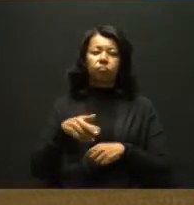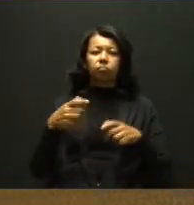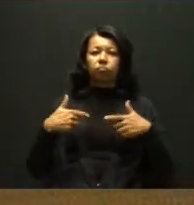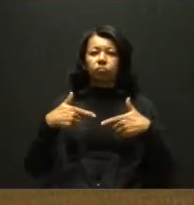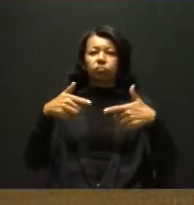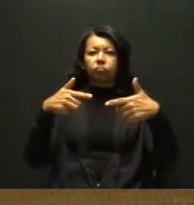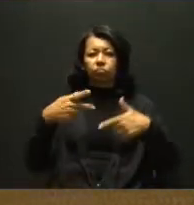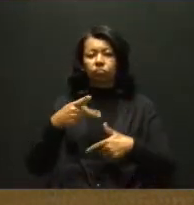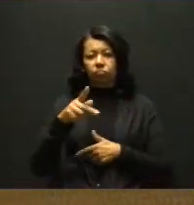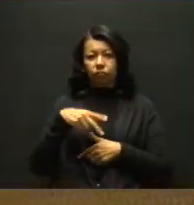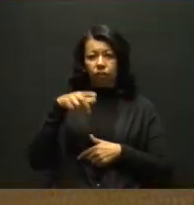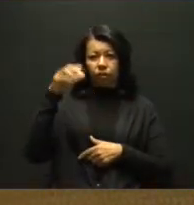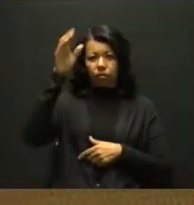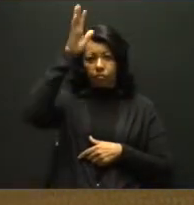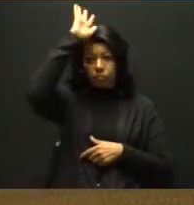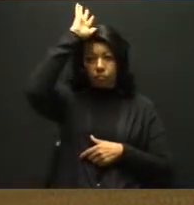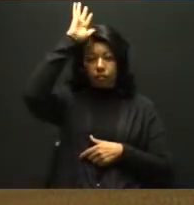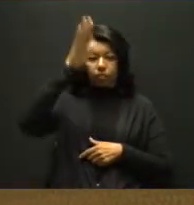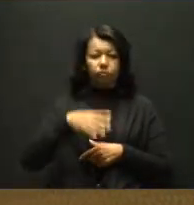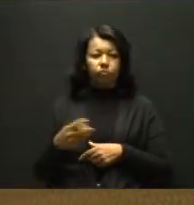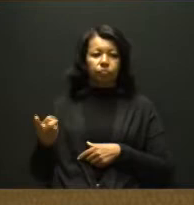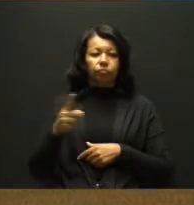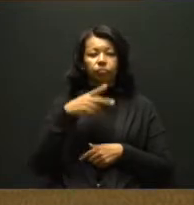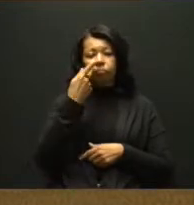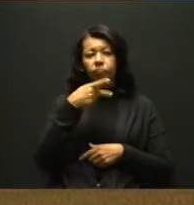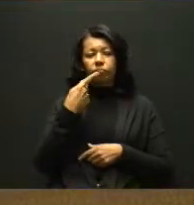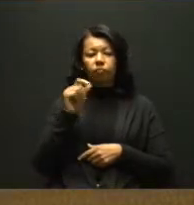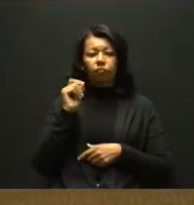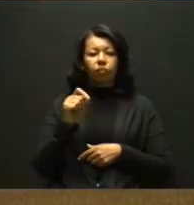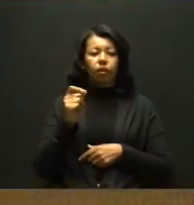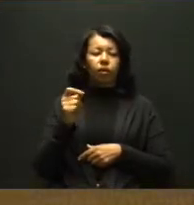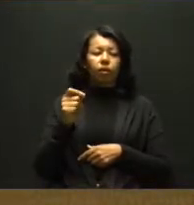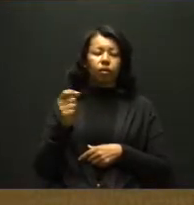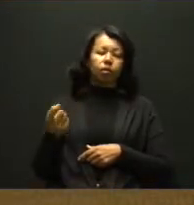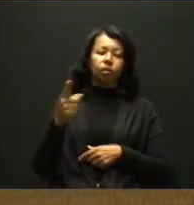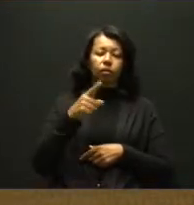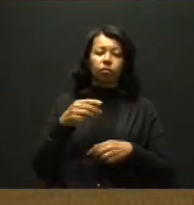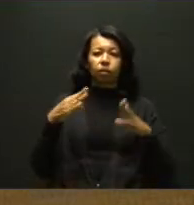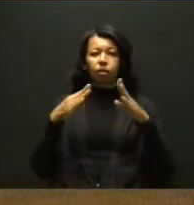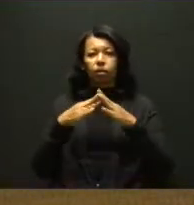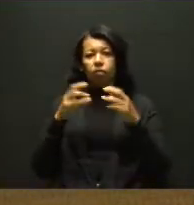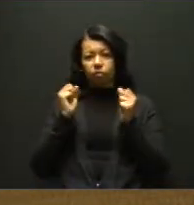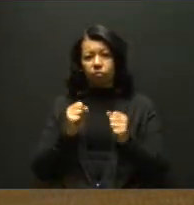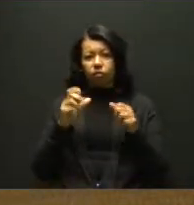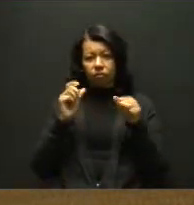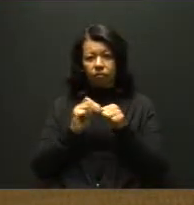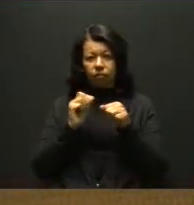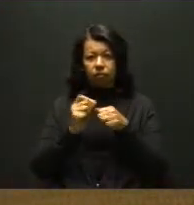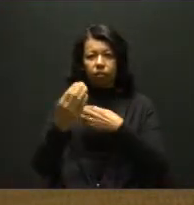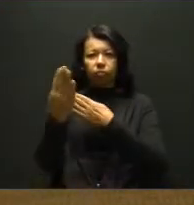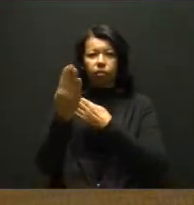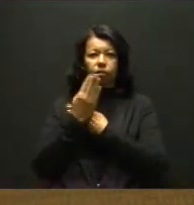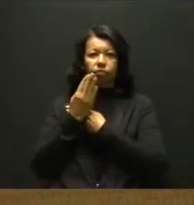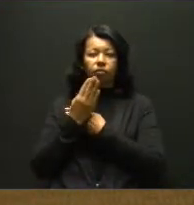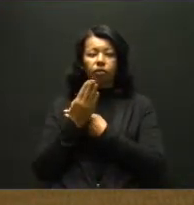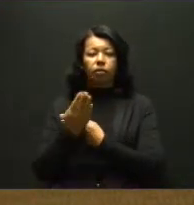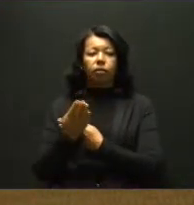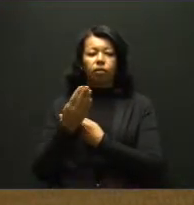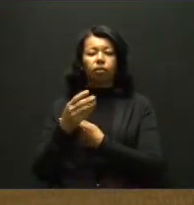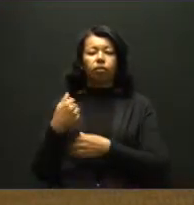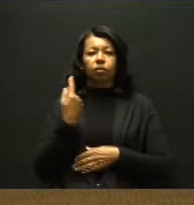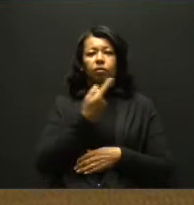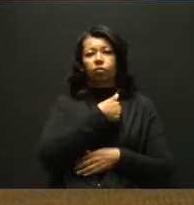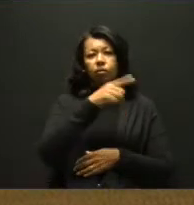do bombeiro e volto a repetir com a bandeira abraçar para defender a questão de nós